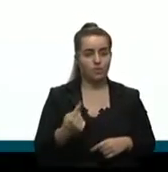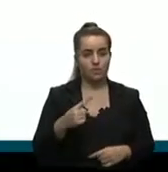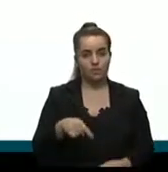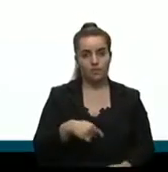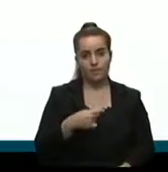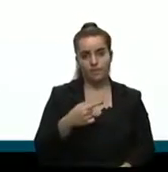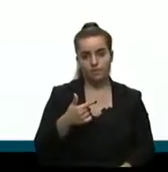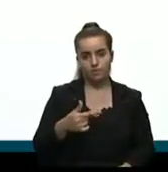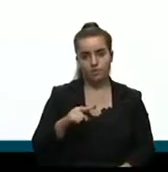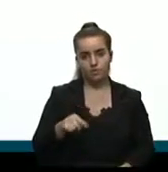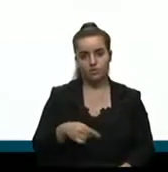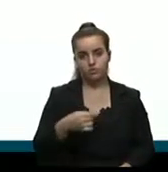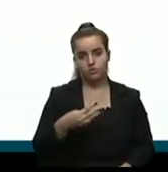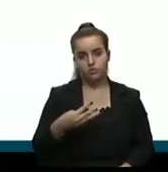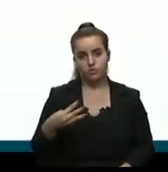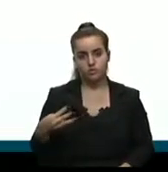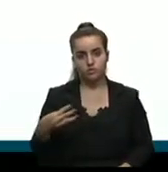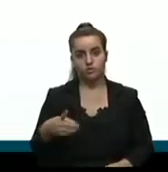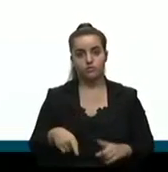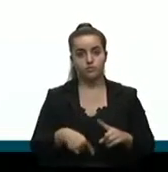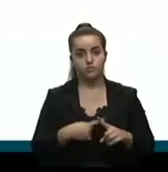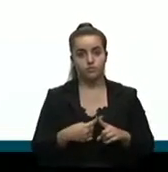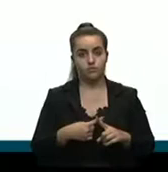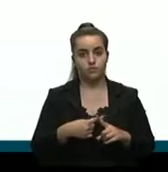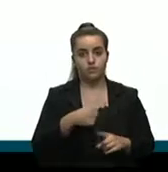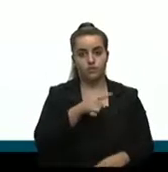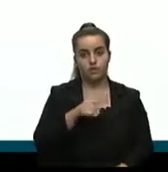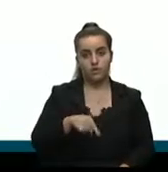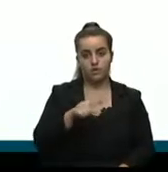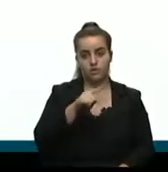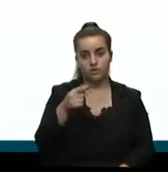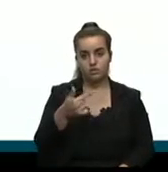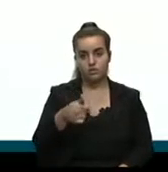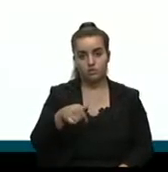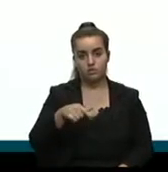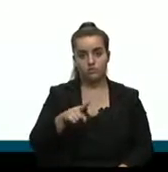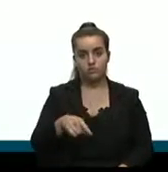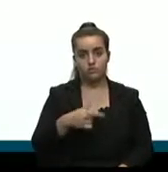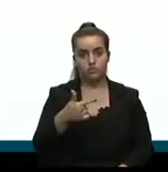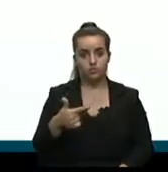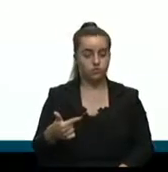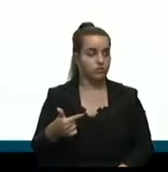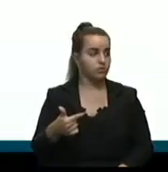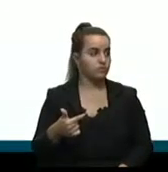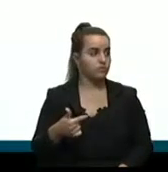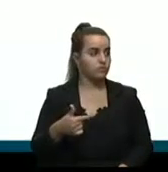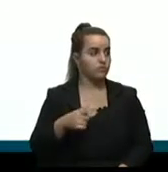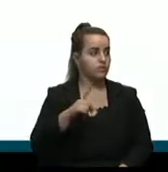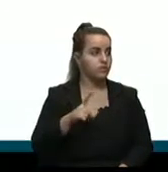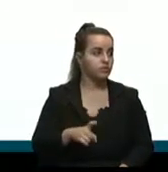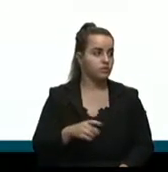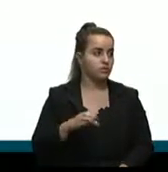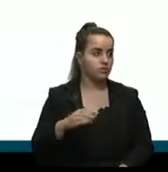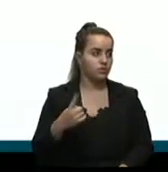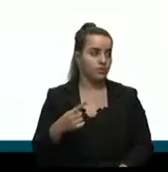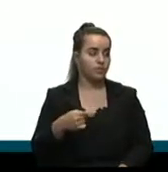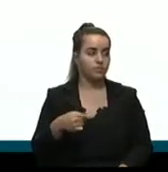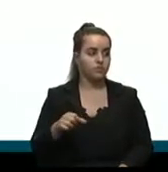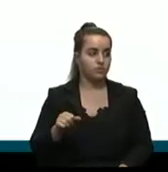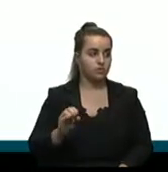menos 2,33 vezes raiz quadrada de 7,2. xC1 menos